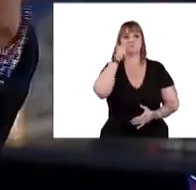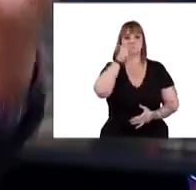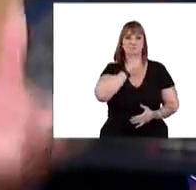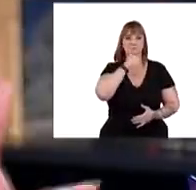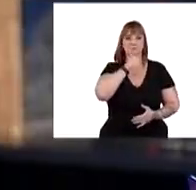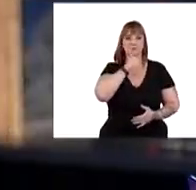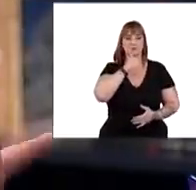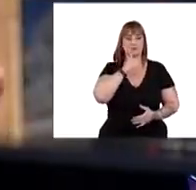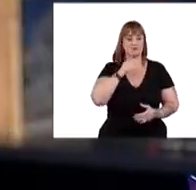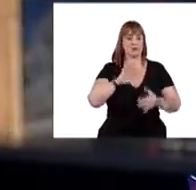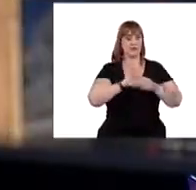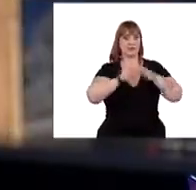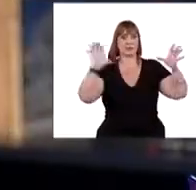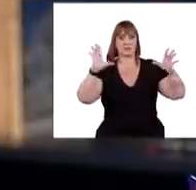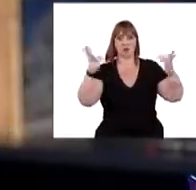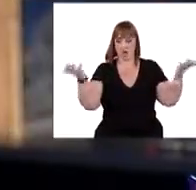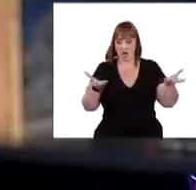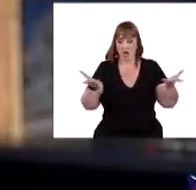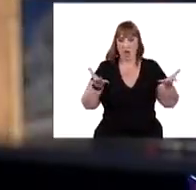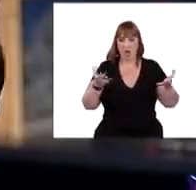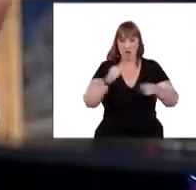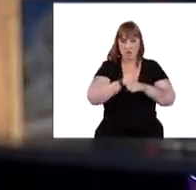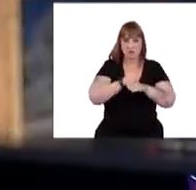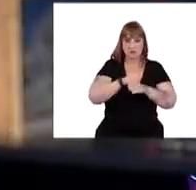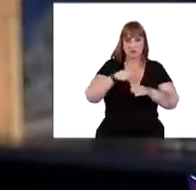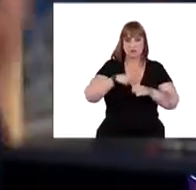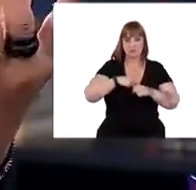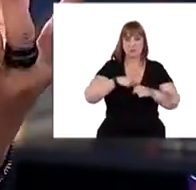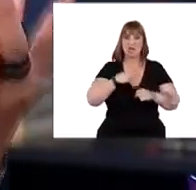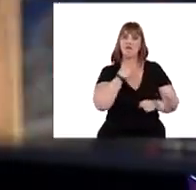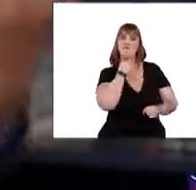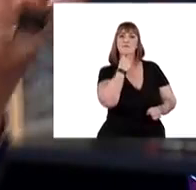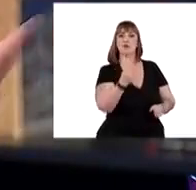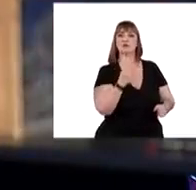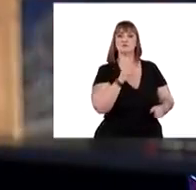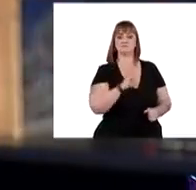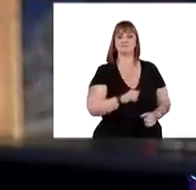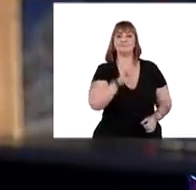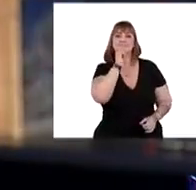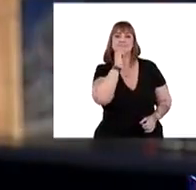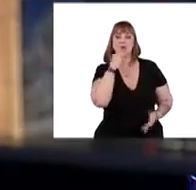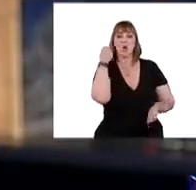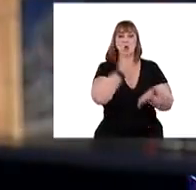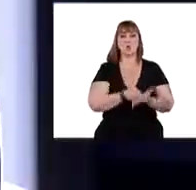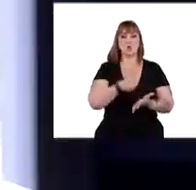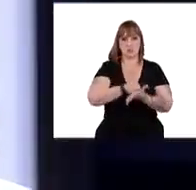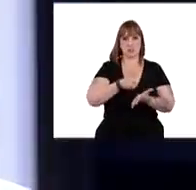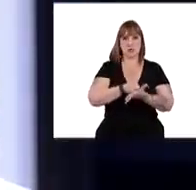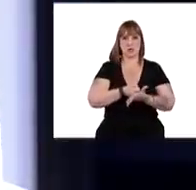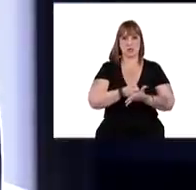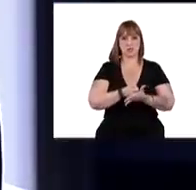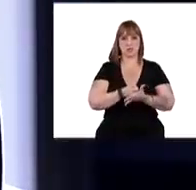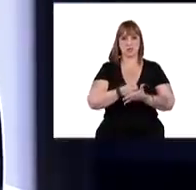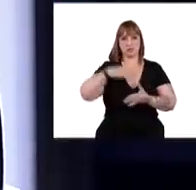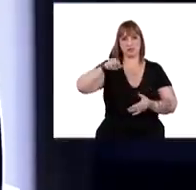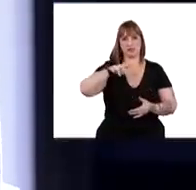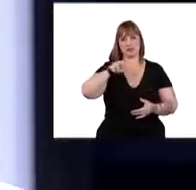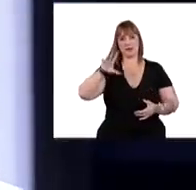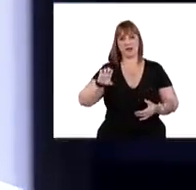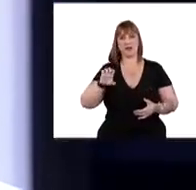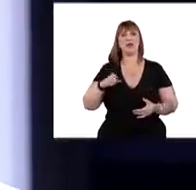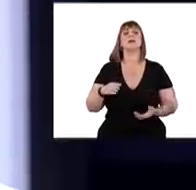no campo democrático aí nesse ano traz essa voz e esse exemplo de luta da Marielle. Uma pergunta que a gente vai fazer agora para todos